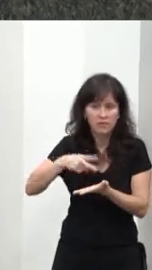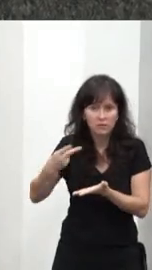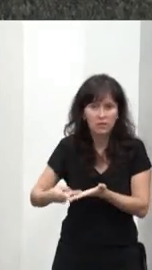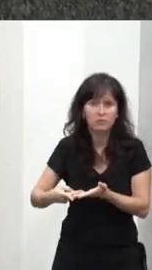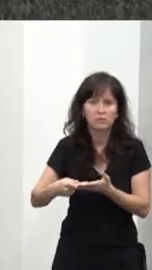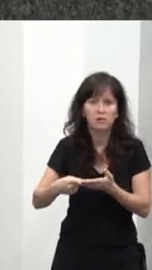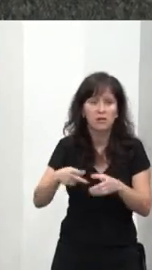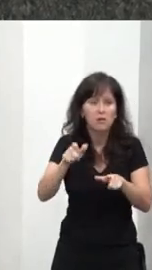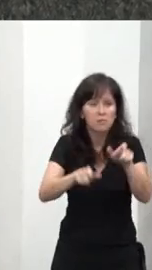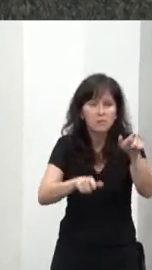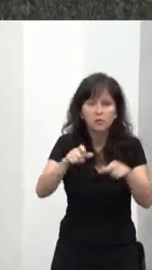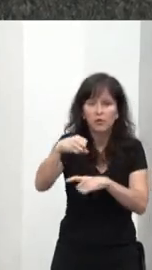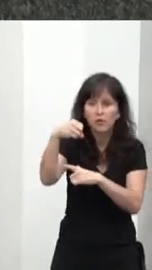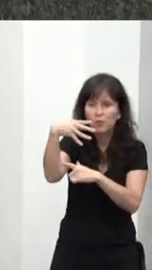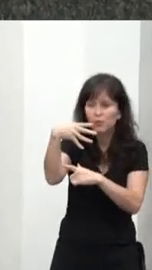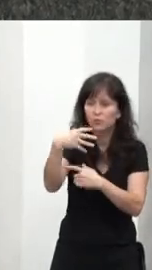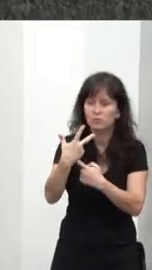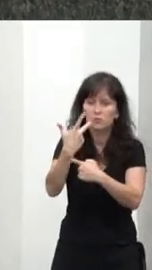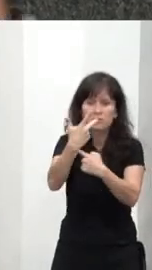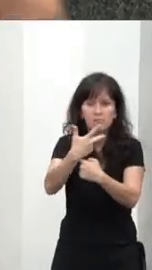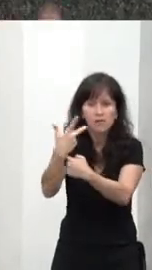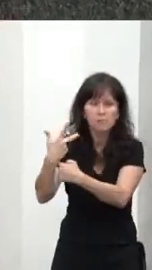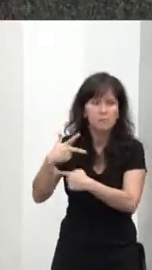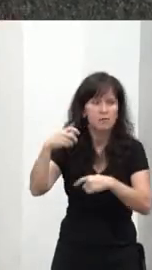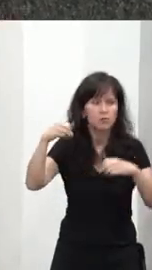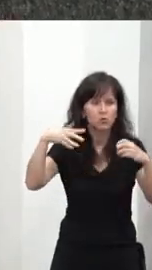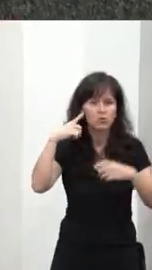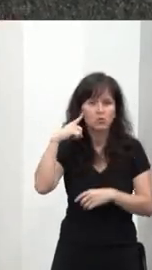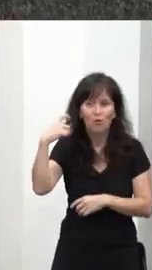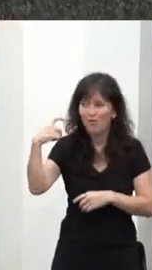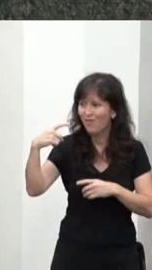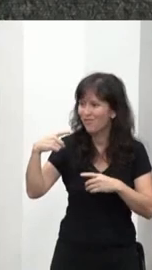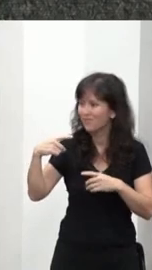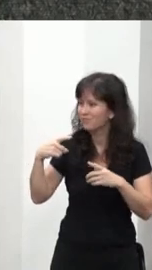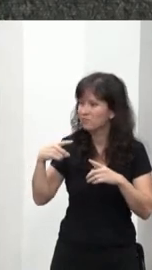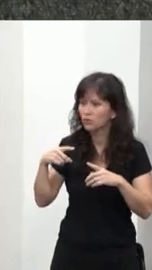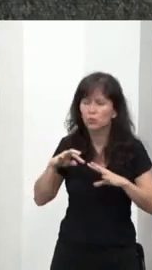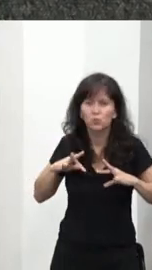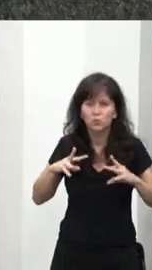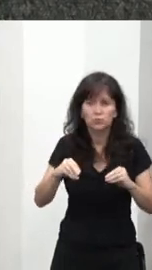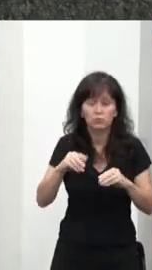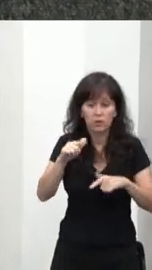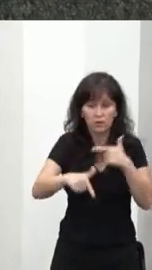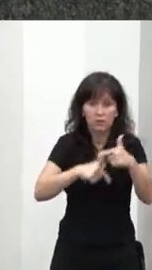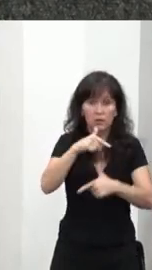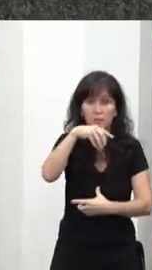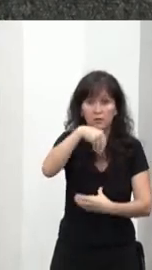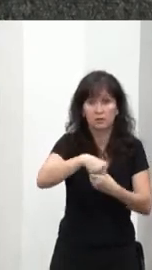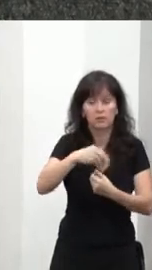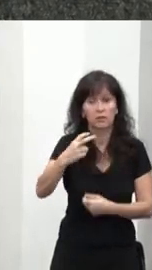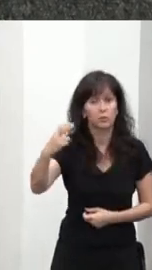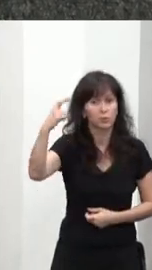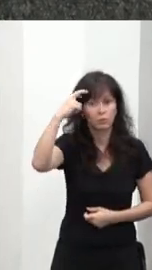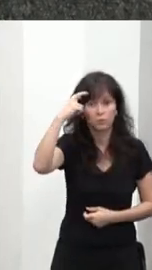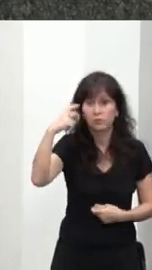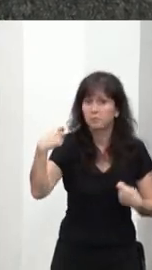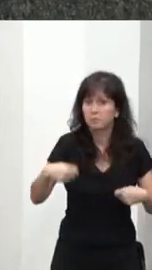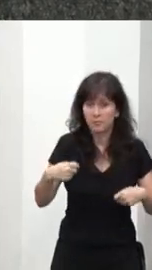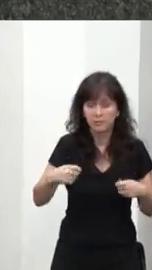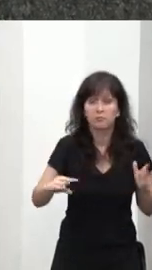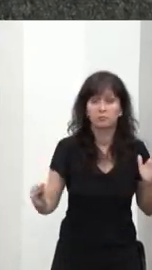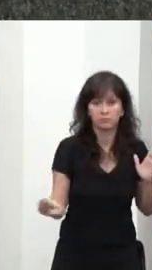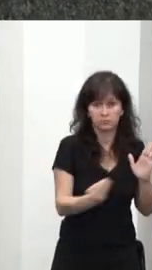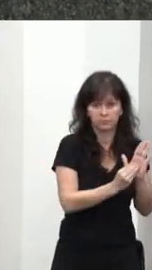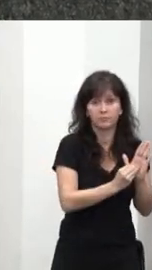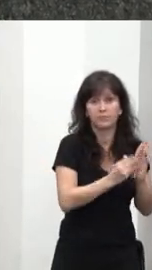o pessoal da Luz da iluminação do som da filmagem é trabalhador da cultura e tem que ser contemplado também com as